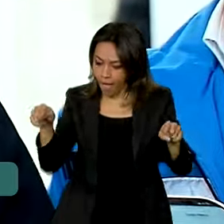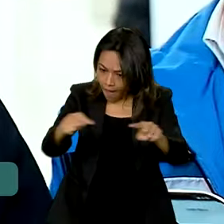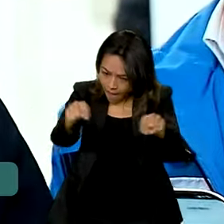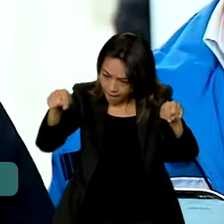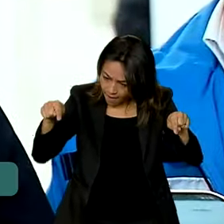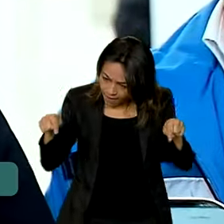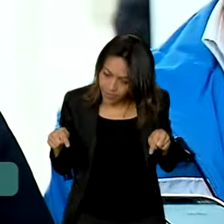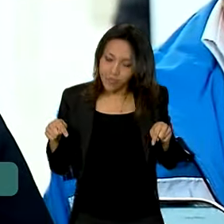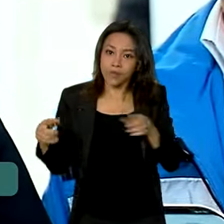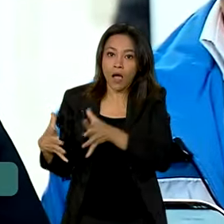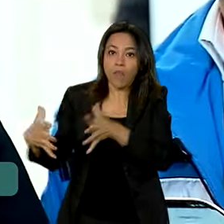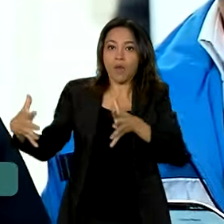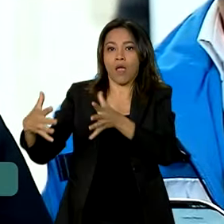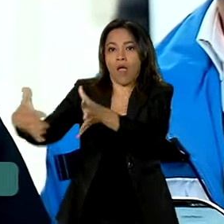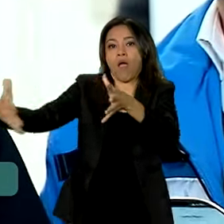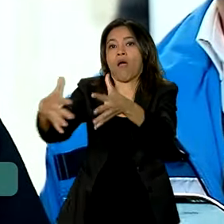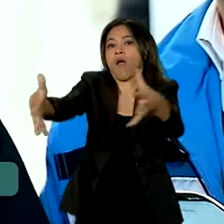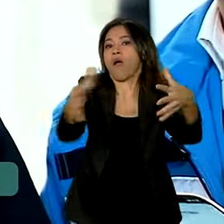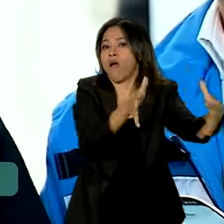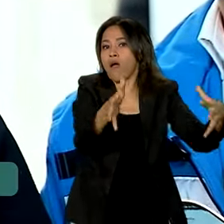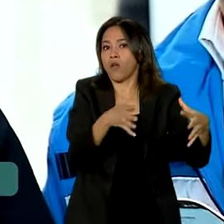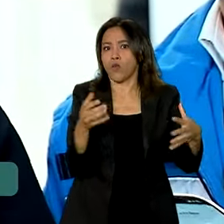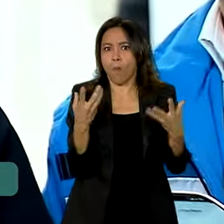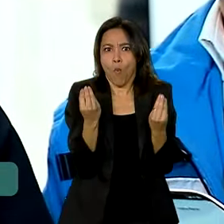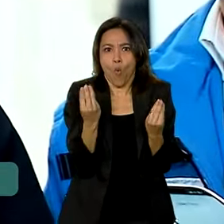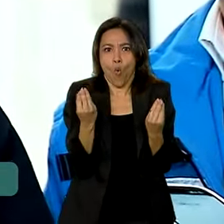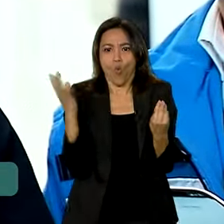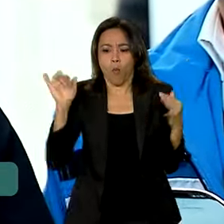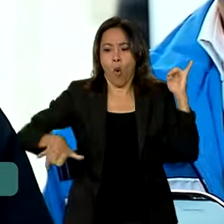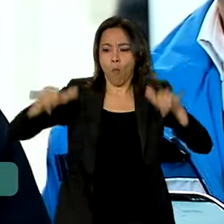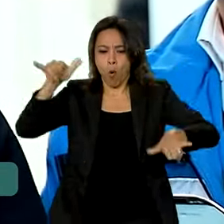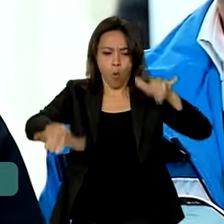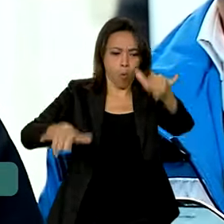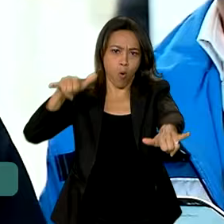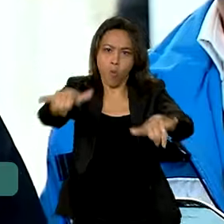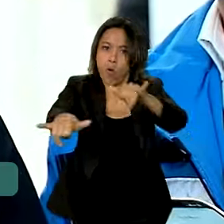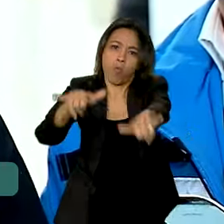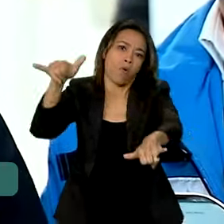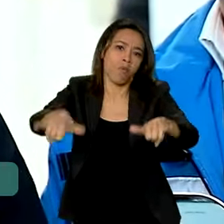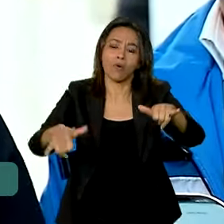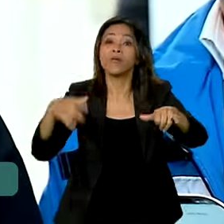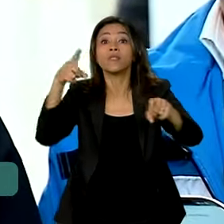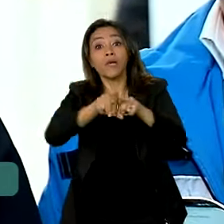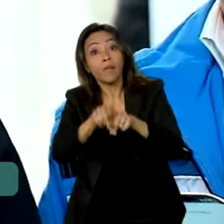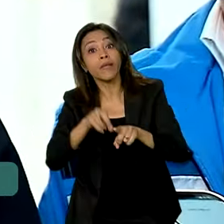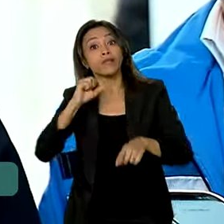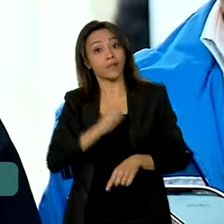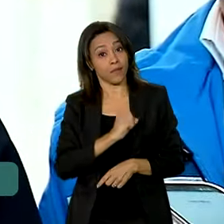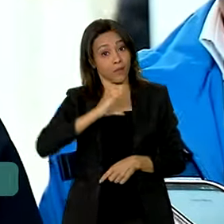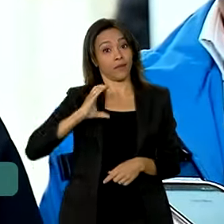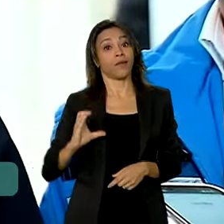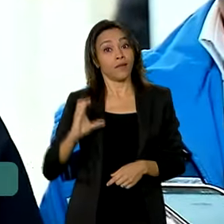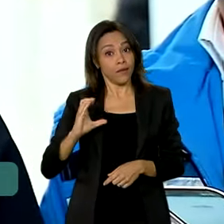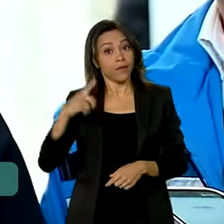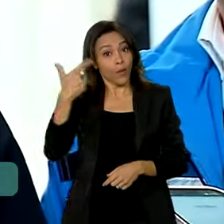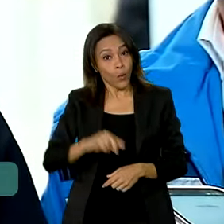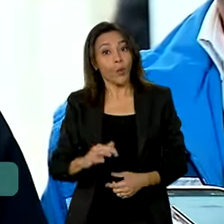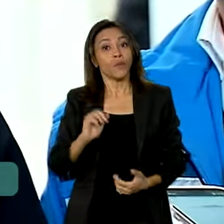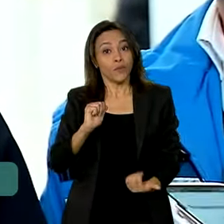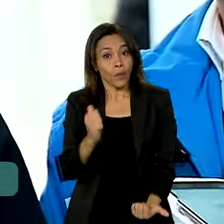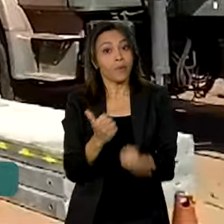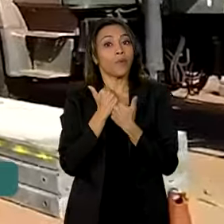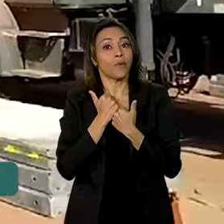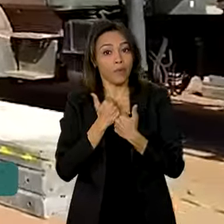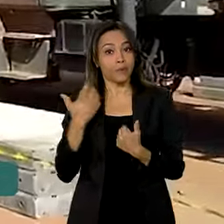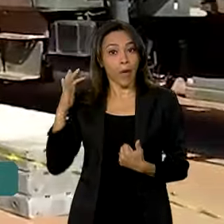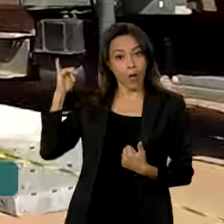aeroportos tiveram uma ampliação dos seus voos, né? E também aeroportos de Santa Catarina têm servido como apoio para